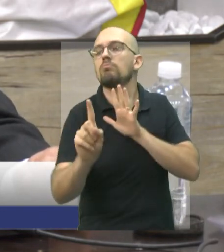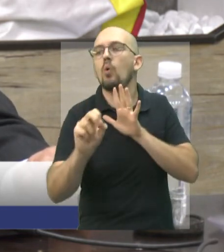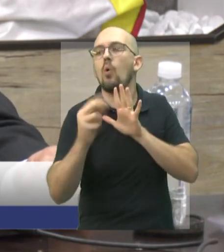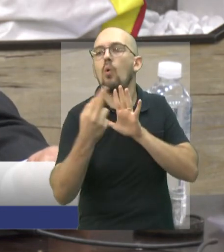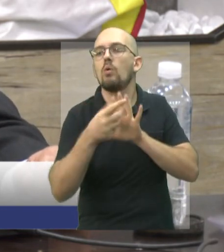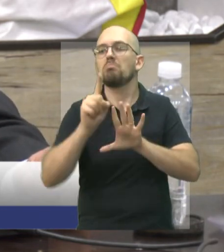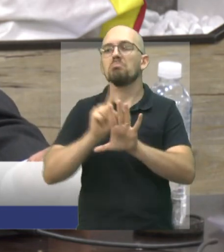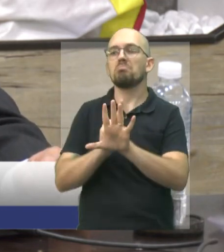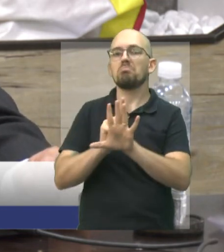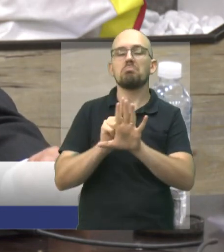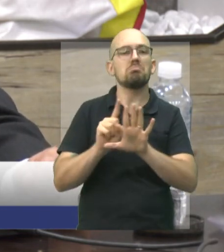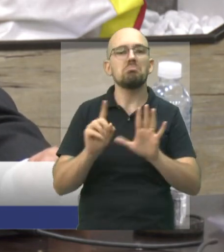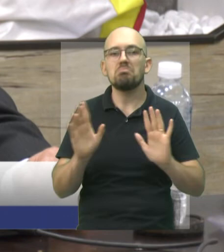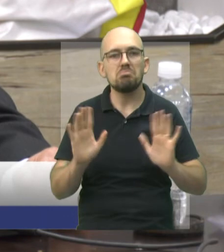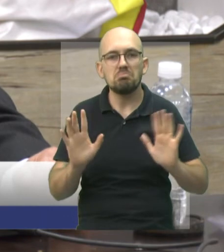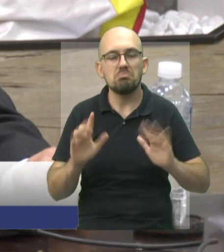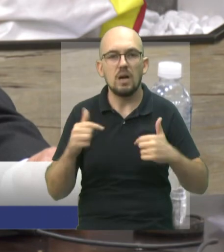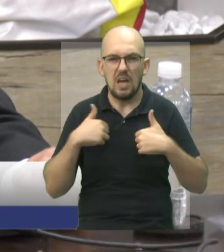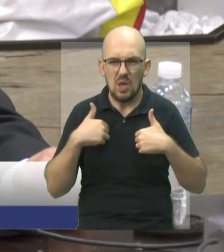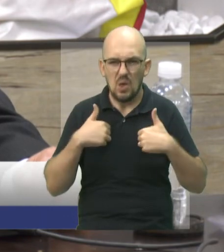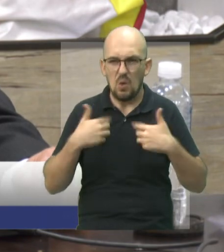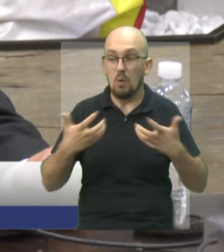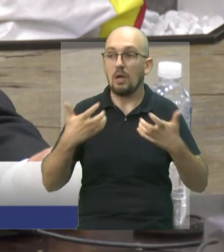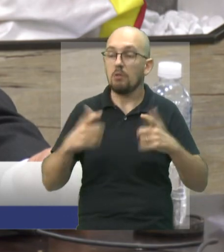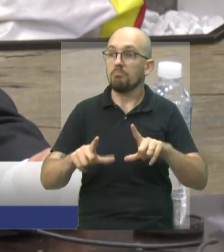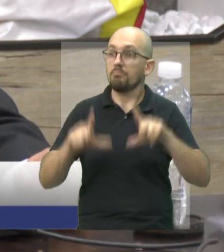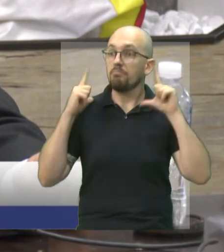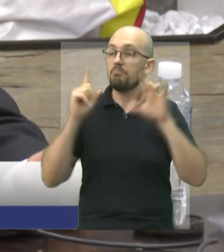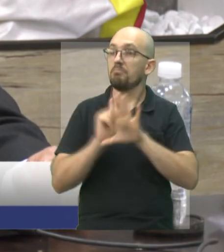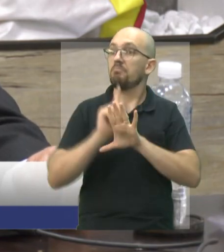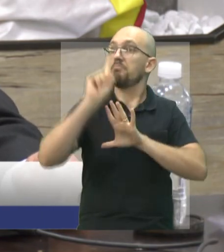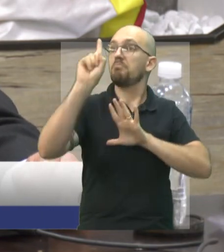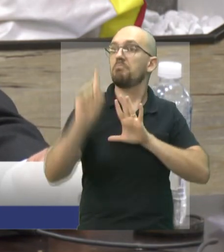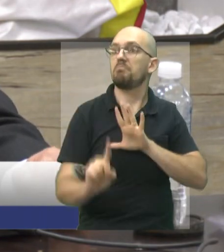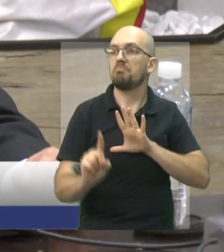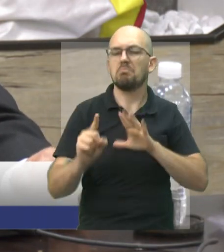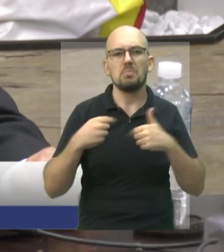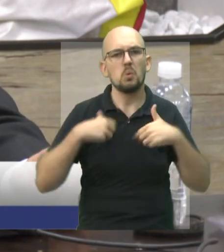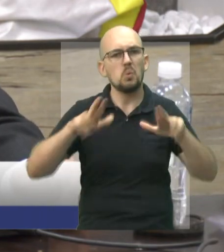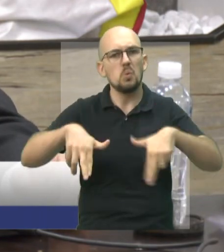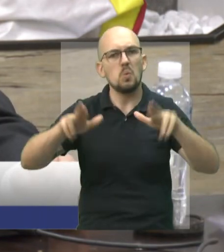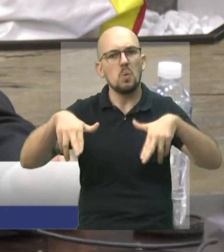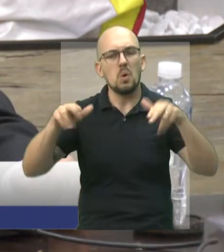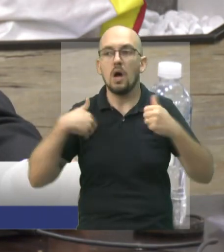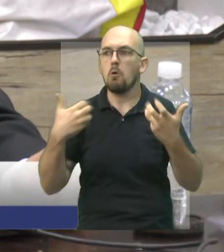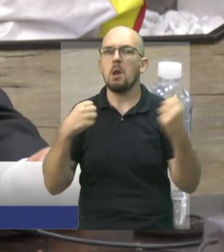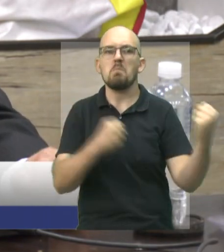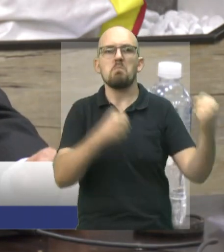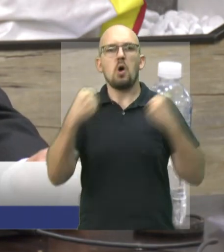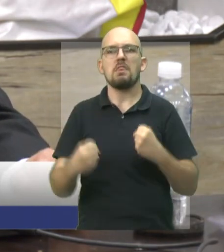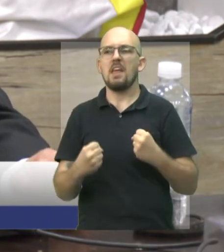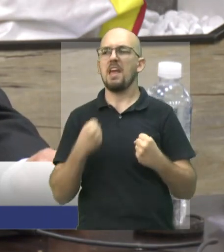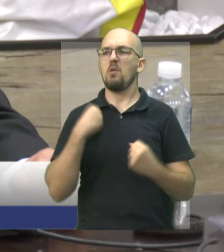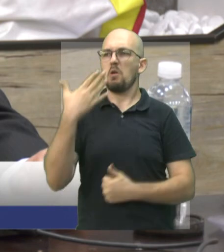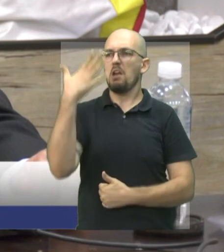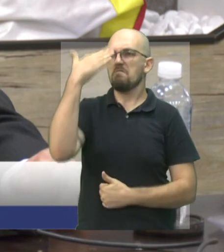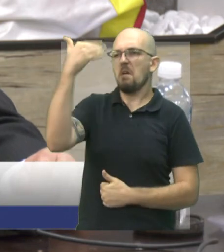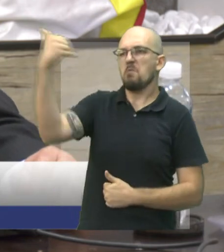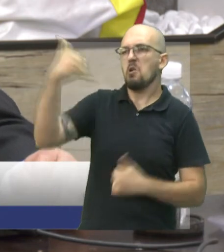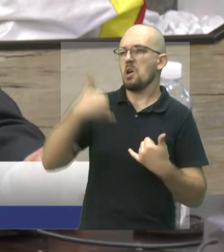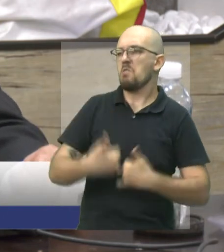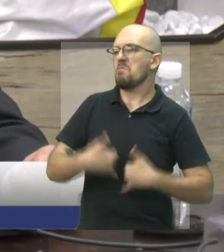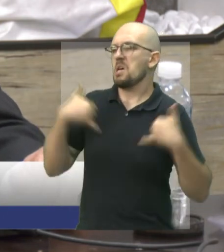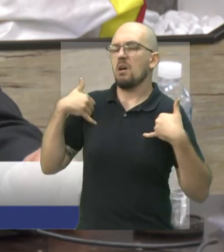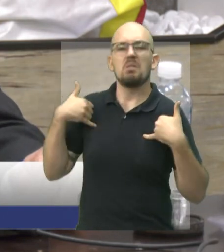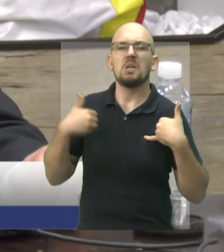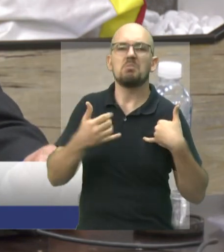momento algum, eu quis ser protagonista, em momento algum, eu quis o poder, eu não tenho essa vaidade, não